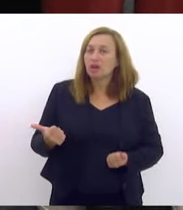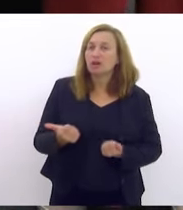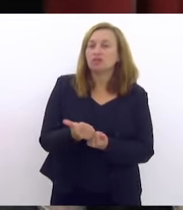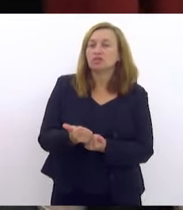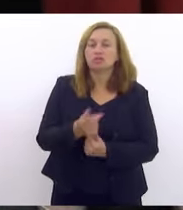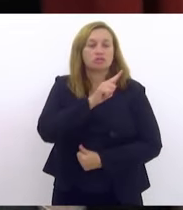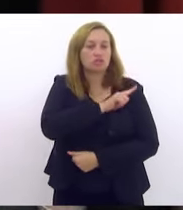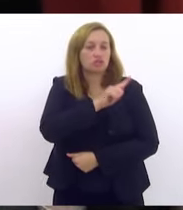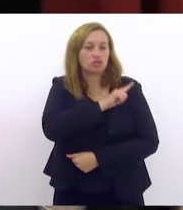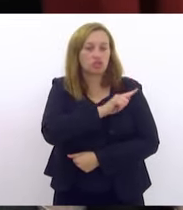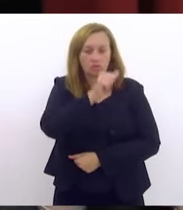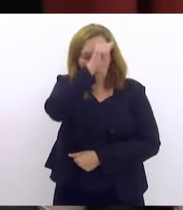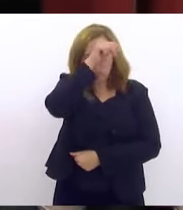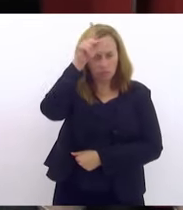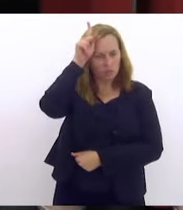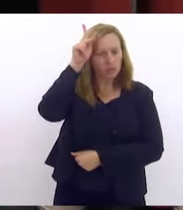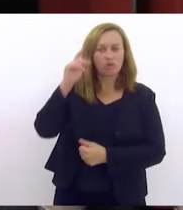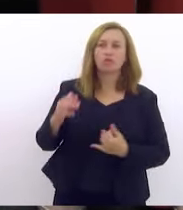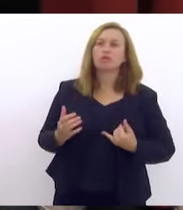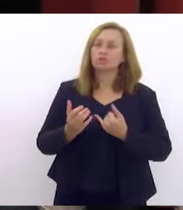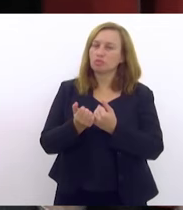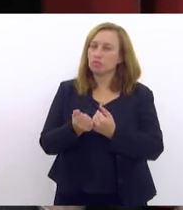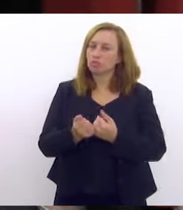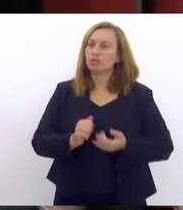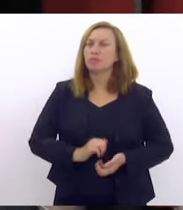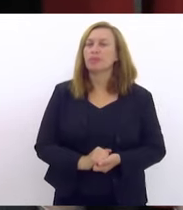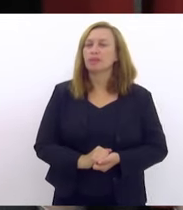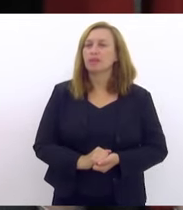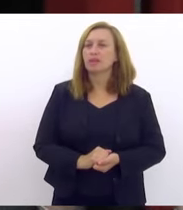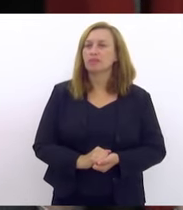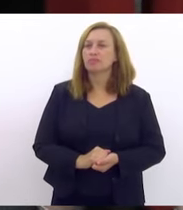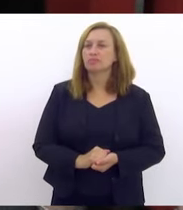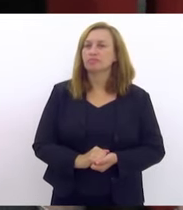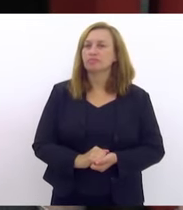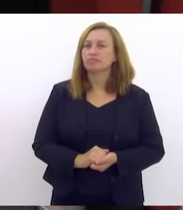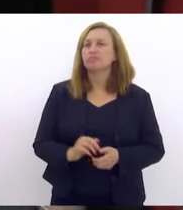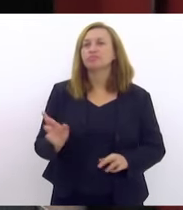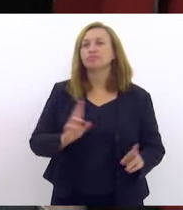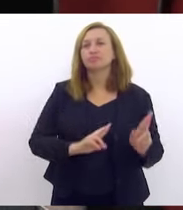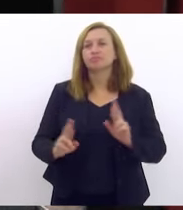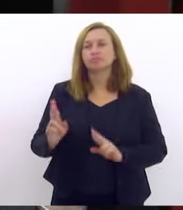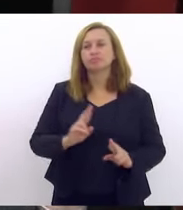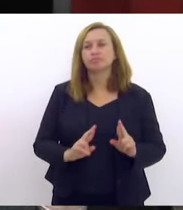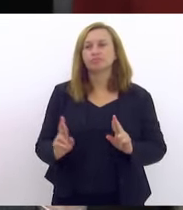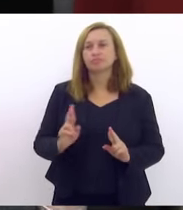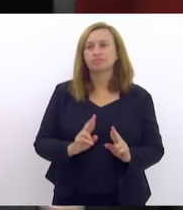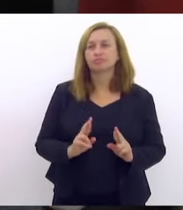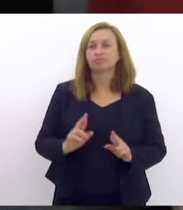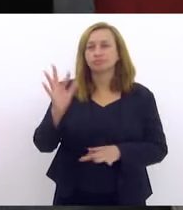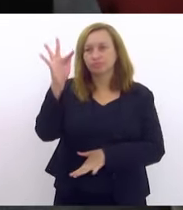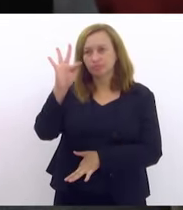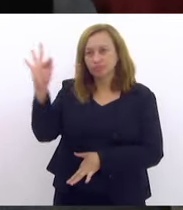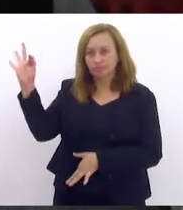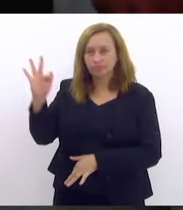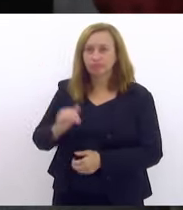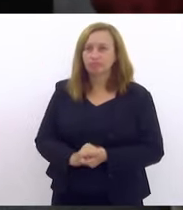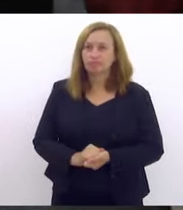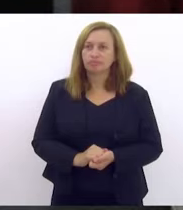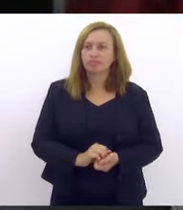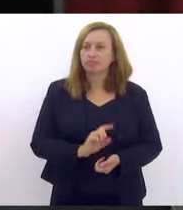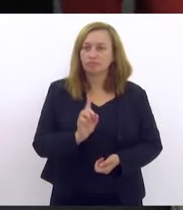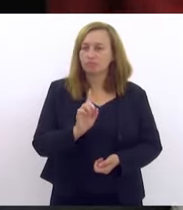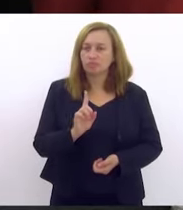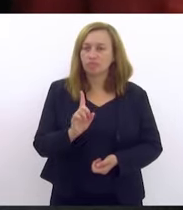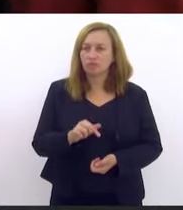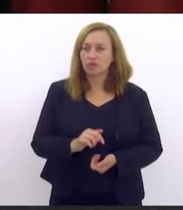gestão pública, de gestão patrimonial, que está diretamente relacionado a um redesenho federativo. Isso não é uma